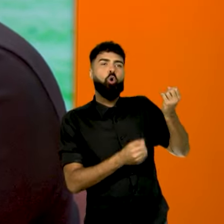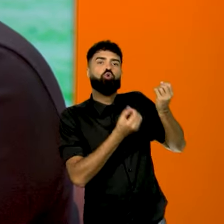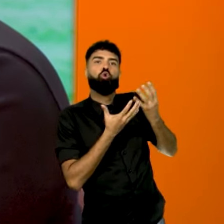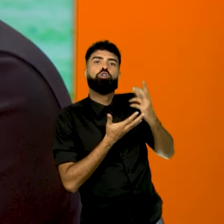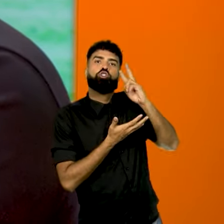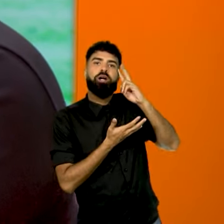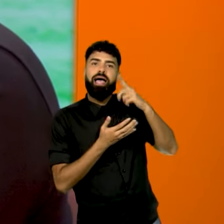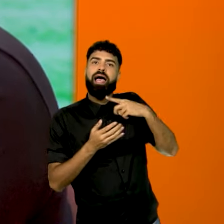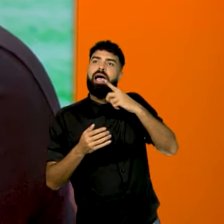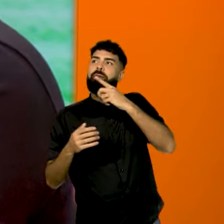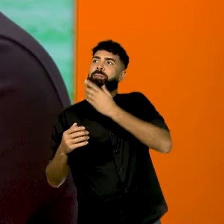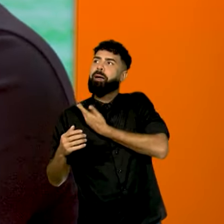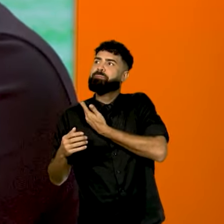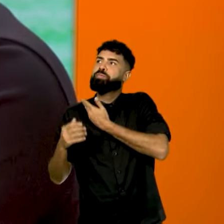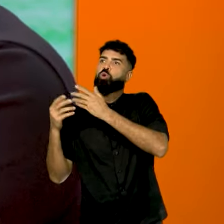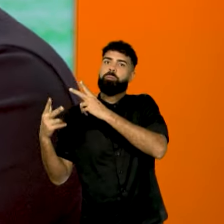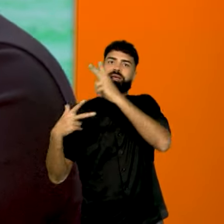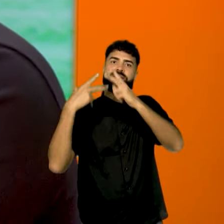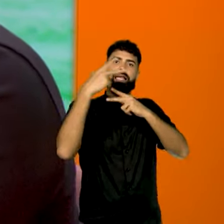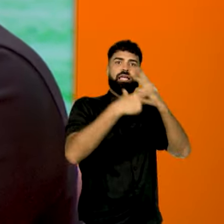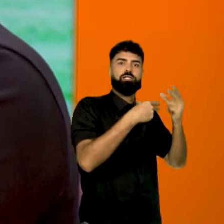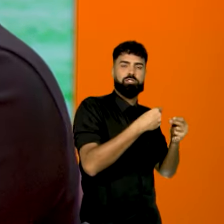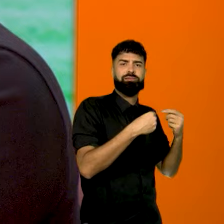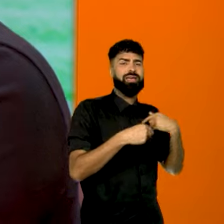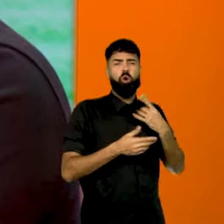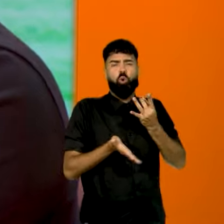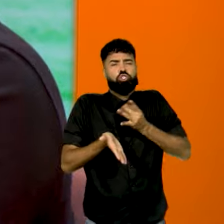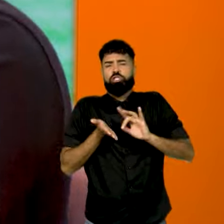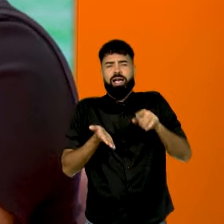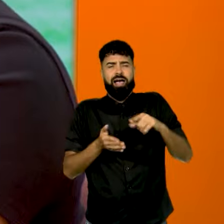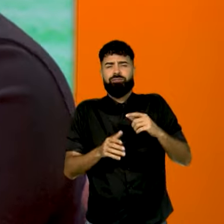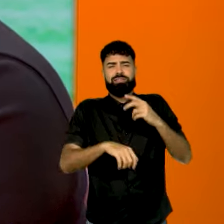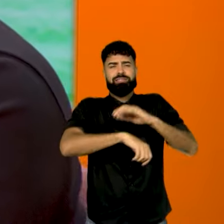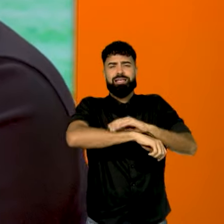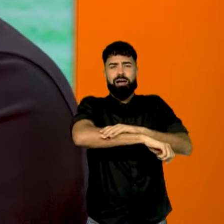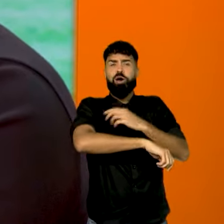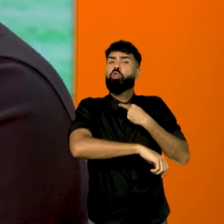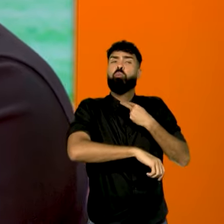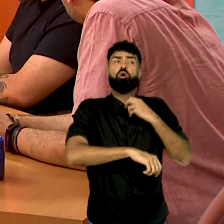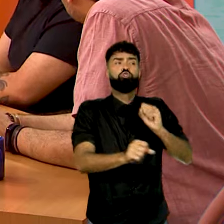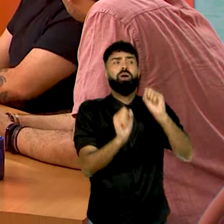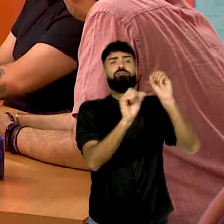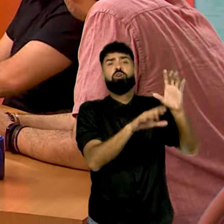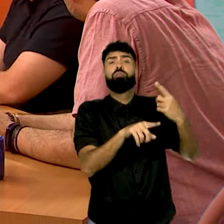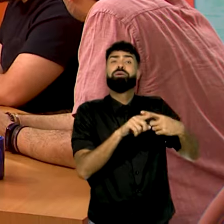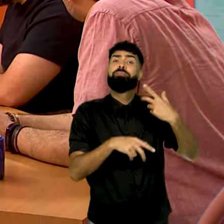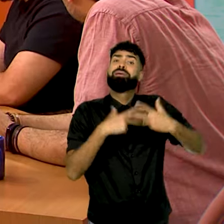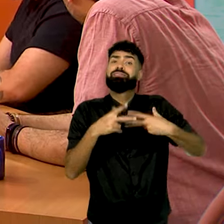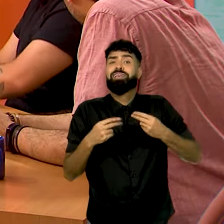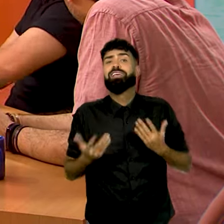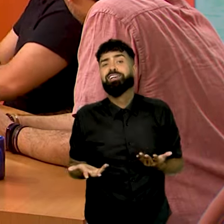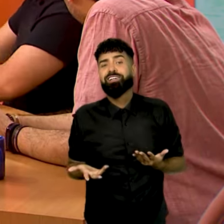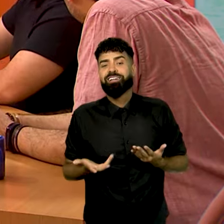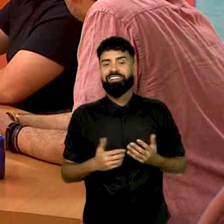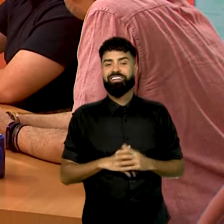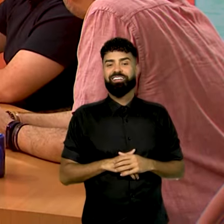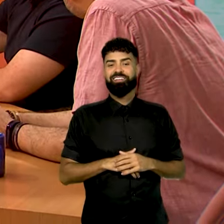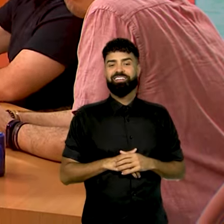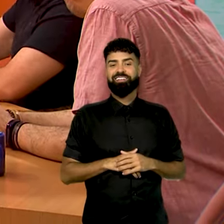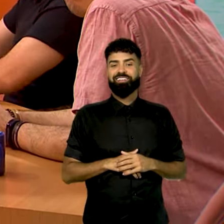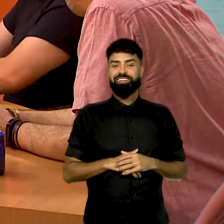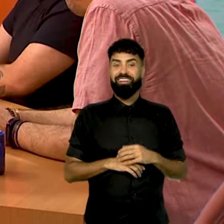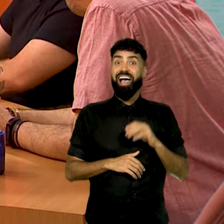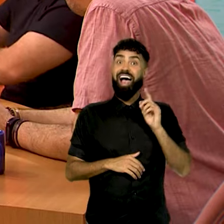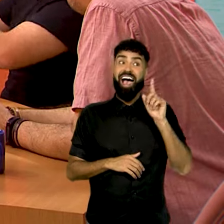sapo de presente de um grande amigo. Odiava aquele sapo, não podia jogar fora porque tinha sido um presente. Ah, ele não era